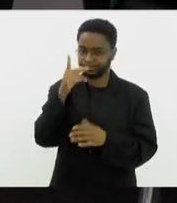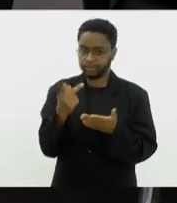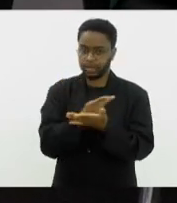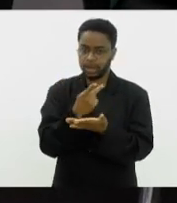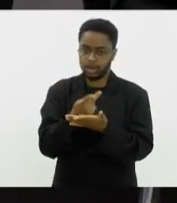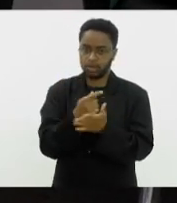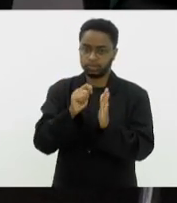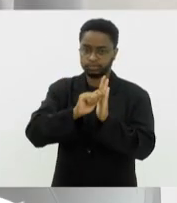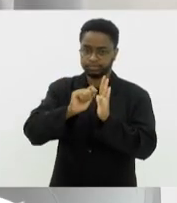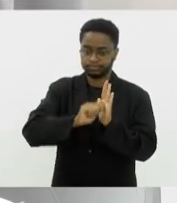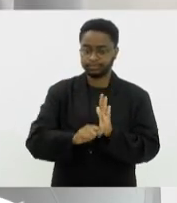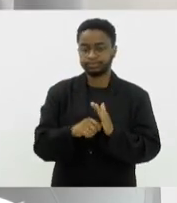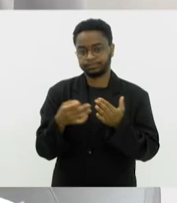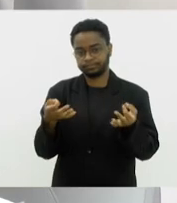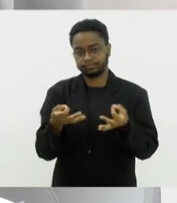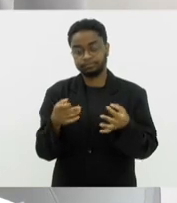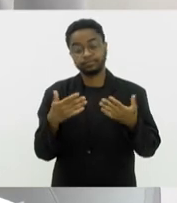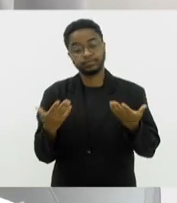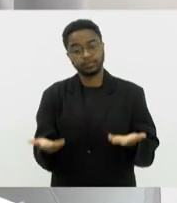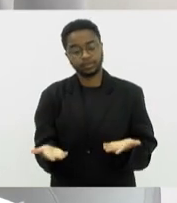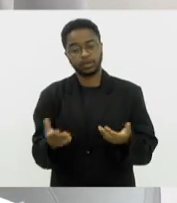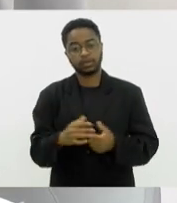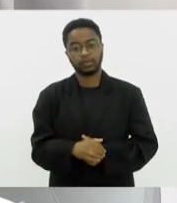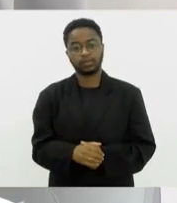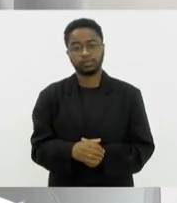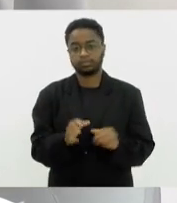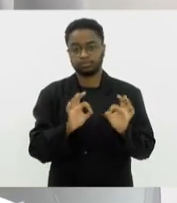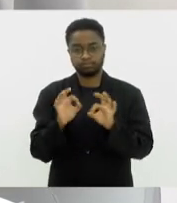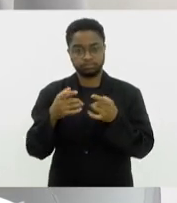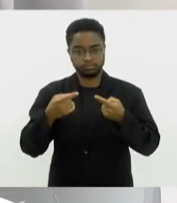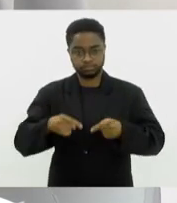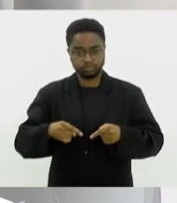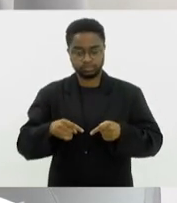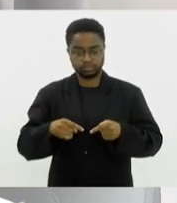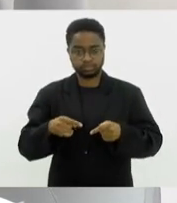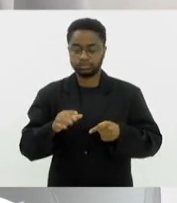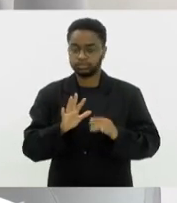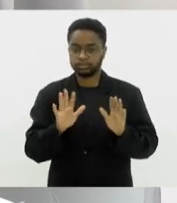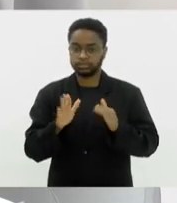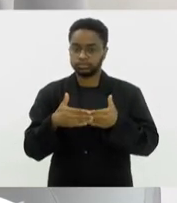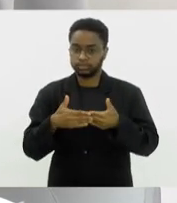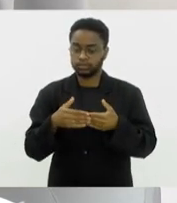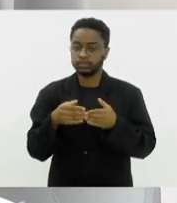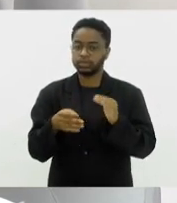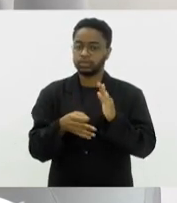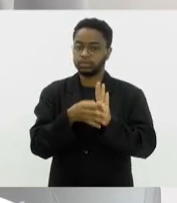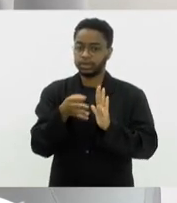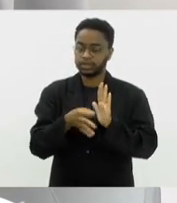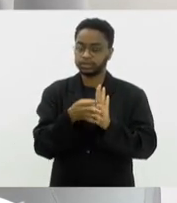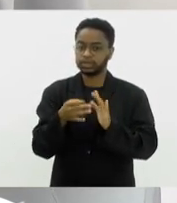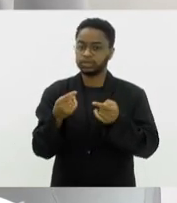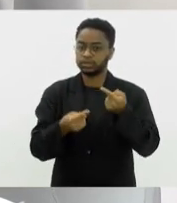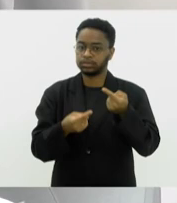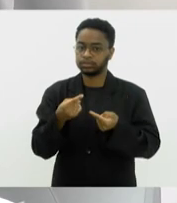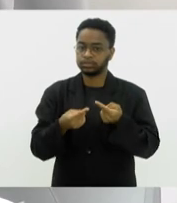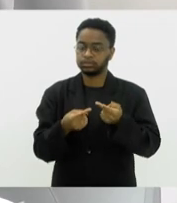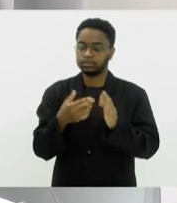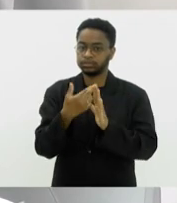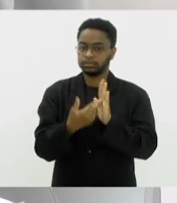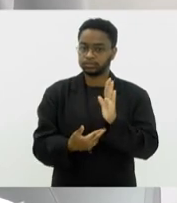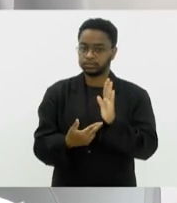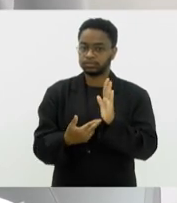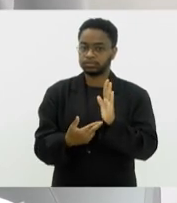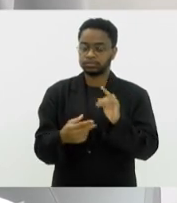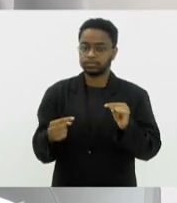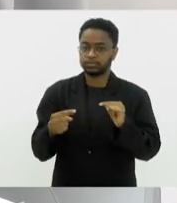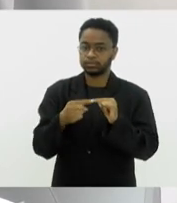Perfeito. Então, não havendo quem queira discutir, em discussão o parecer do relator, legalidade